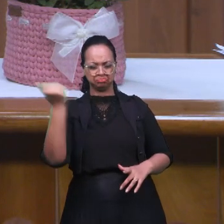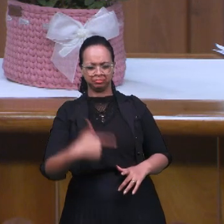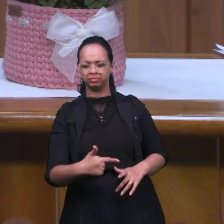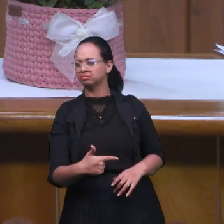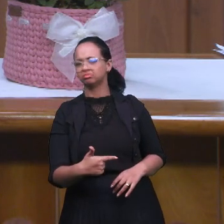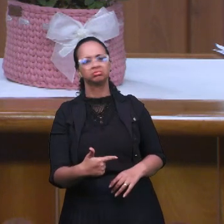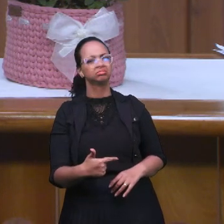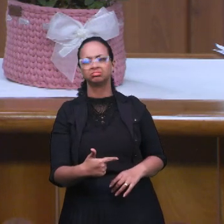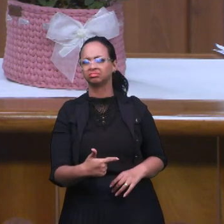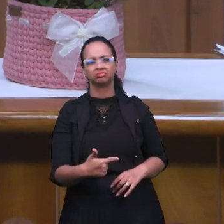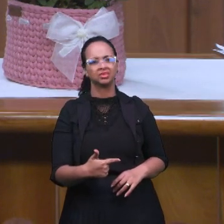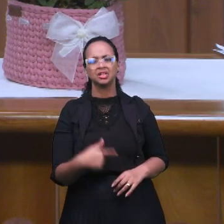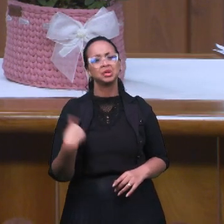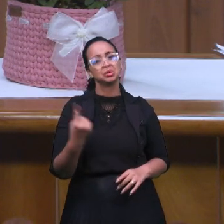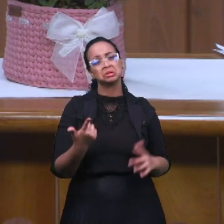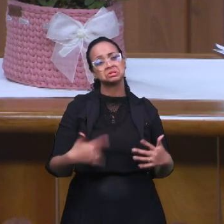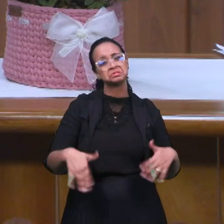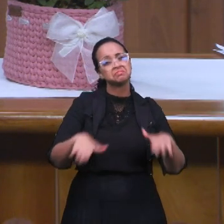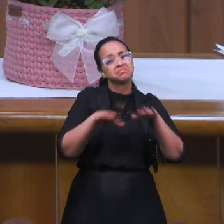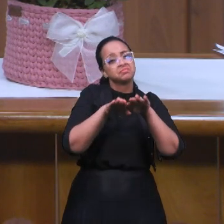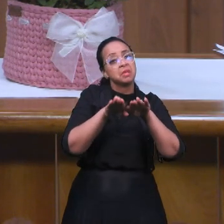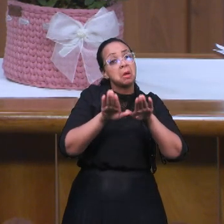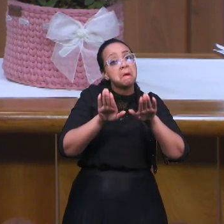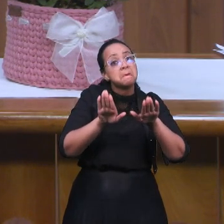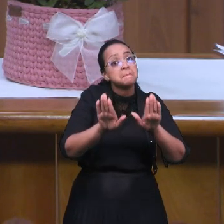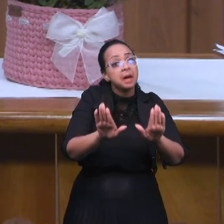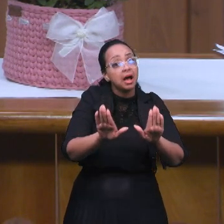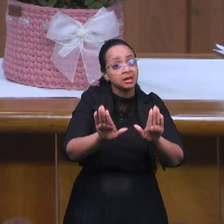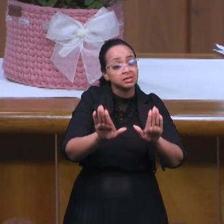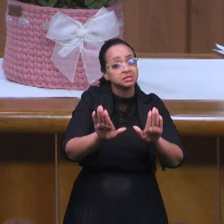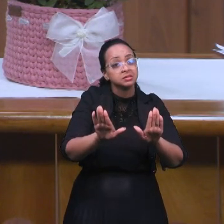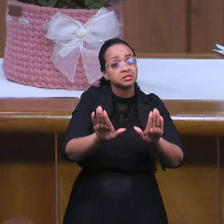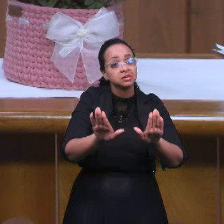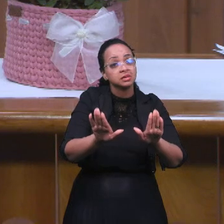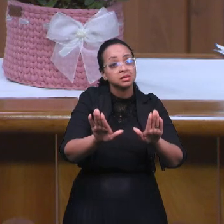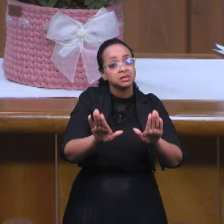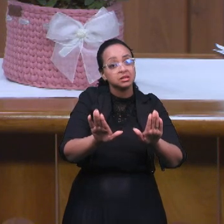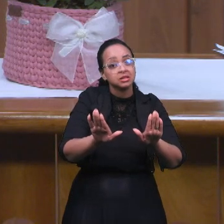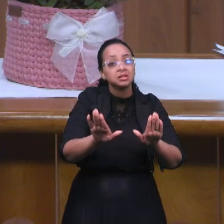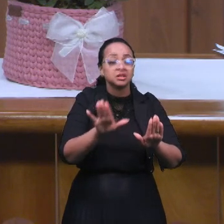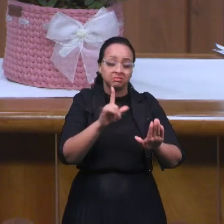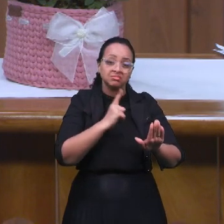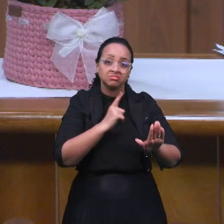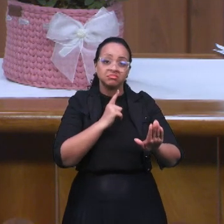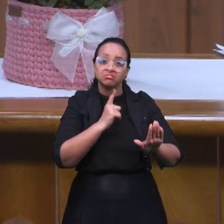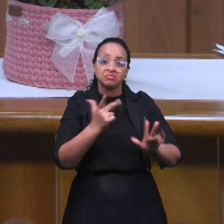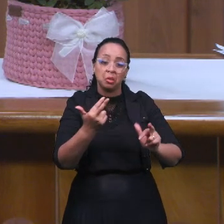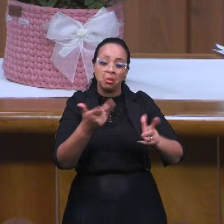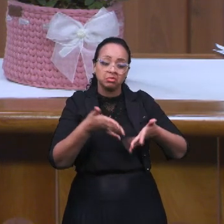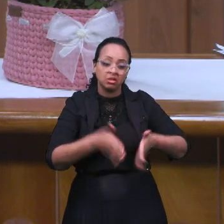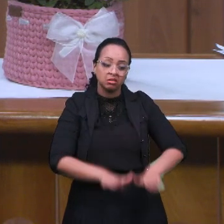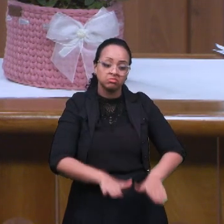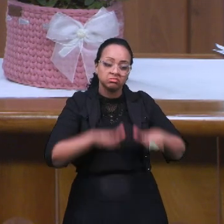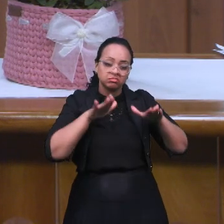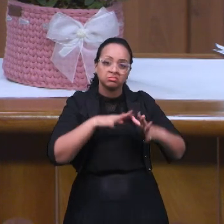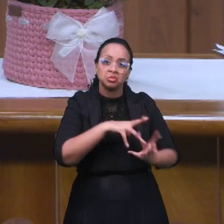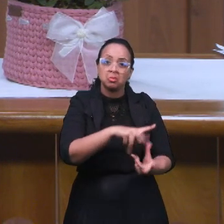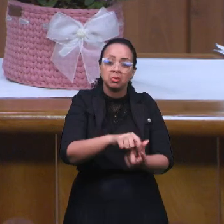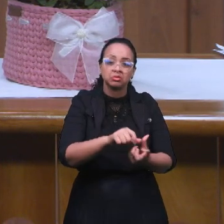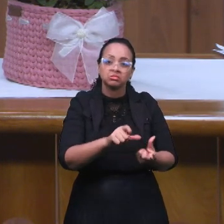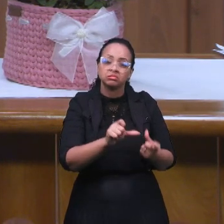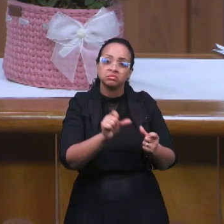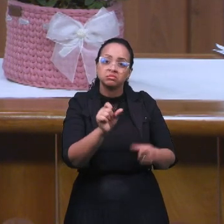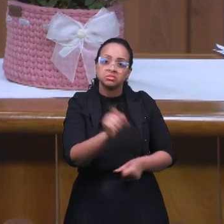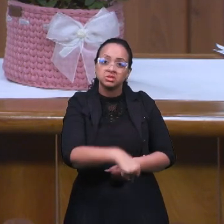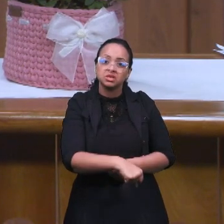não. Nós somos iguais, só que, porque nascemos no mesmo lugar, nós somos da mesma origem.